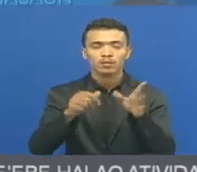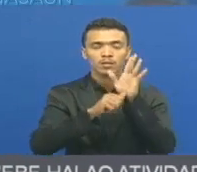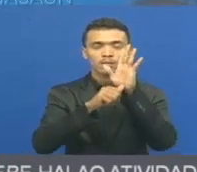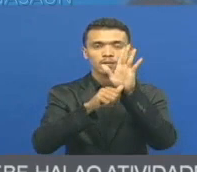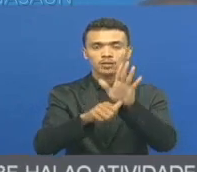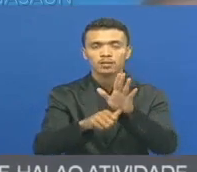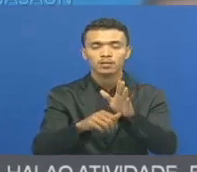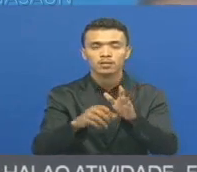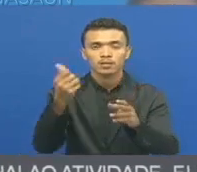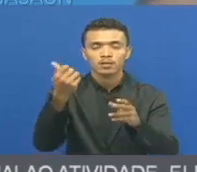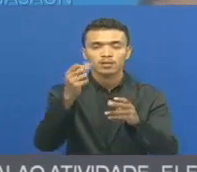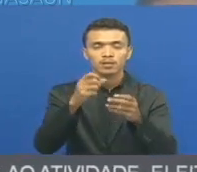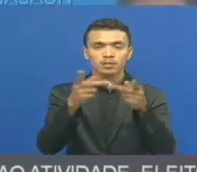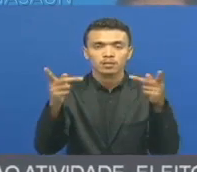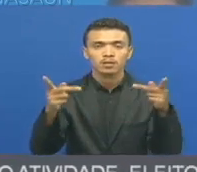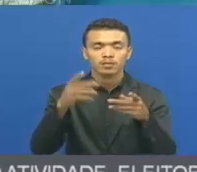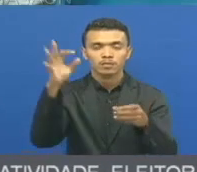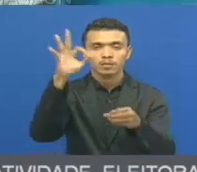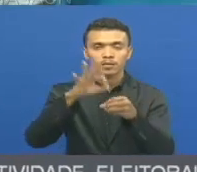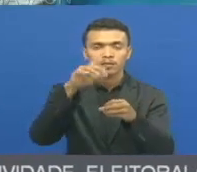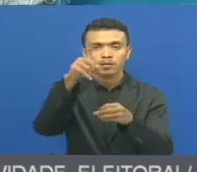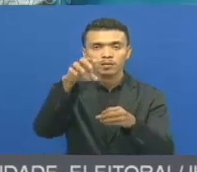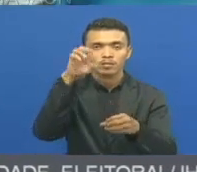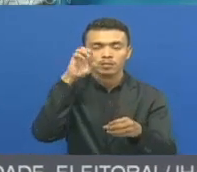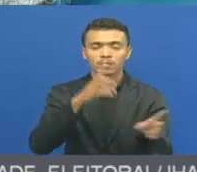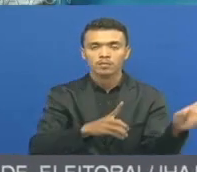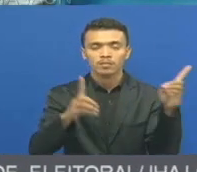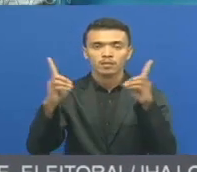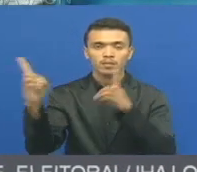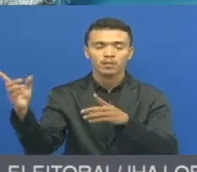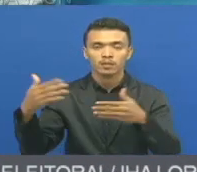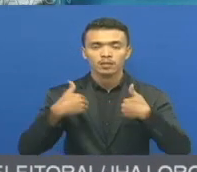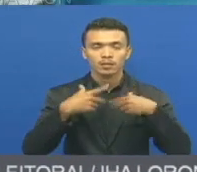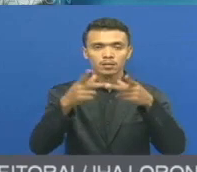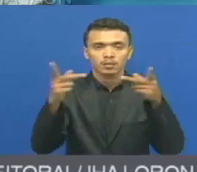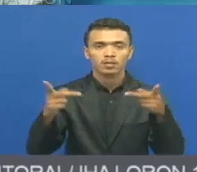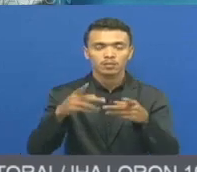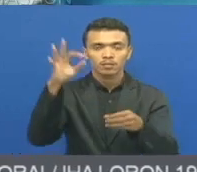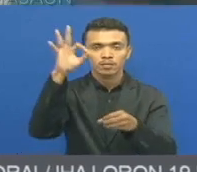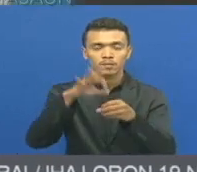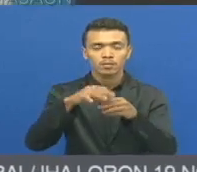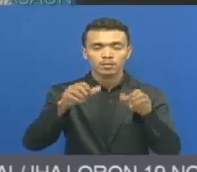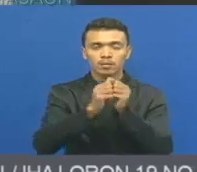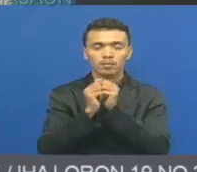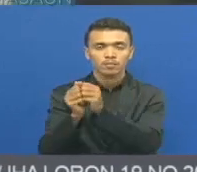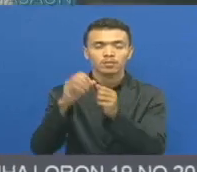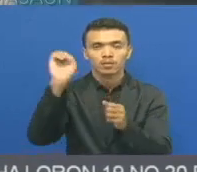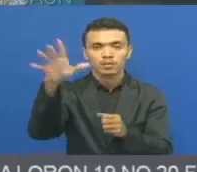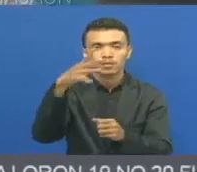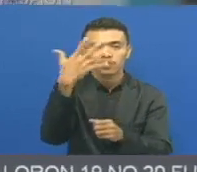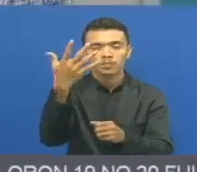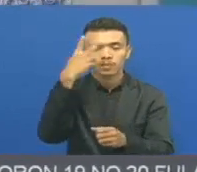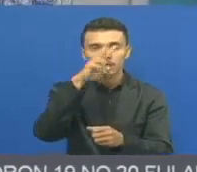kata estação no centro de votação atuxida ne be estabelece ia centro de votação sanulo rasen lima maka